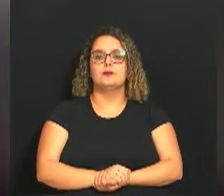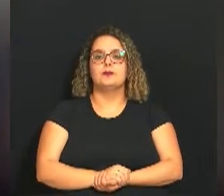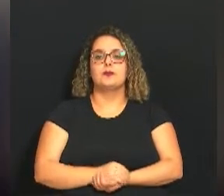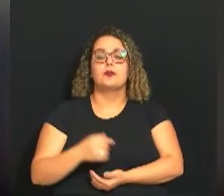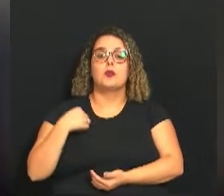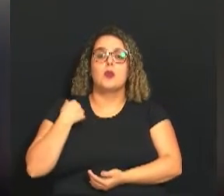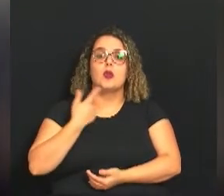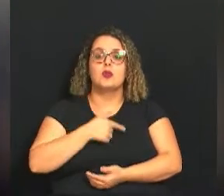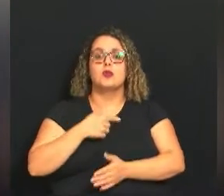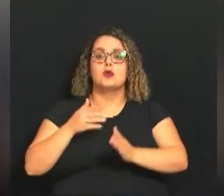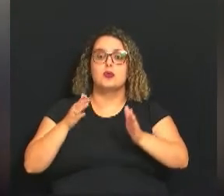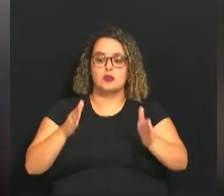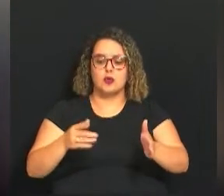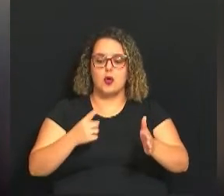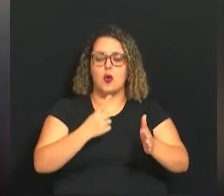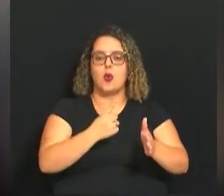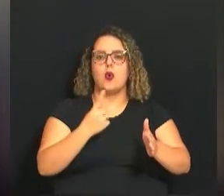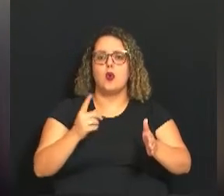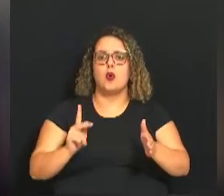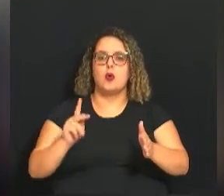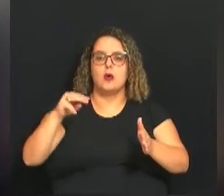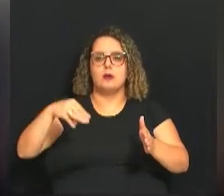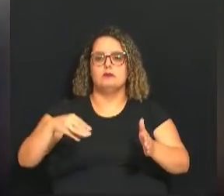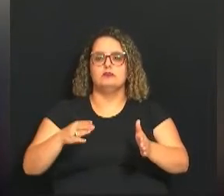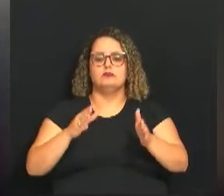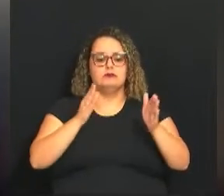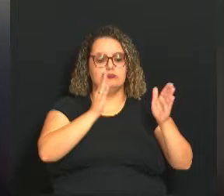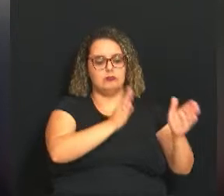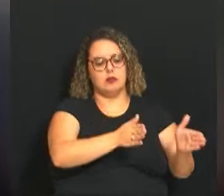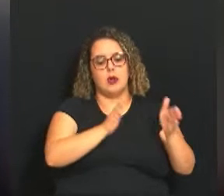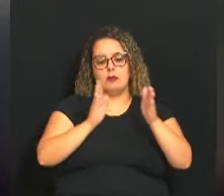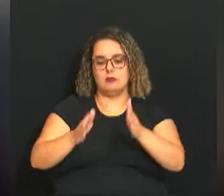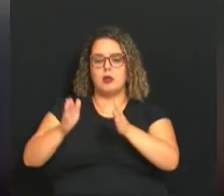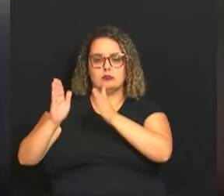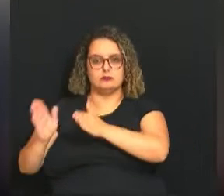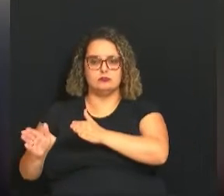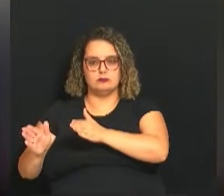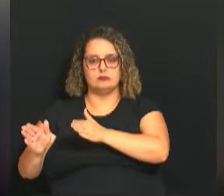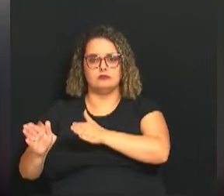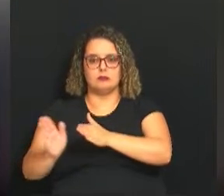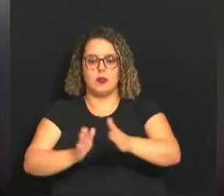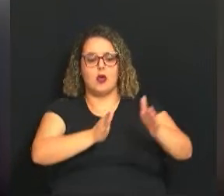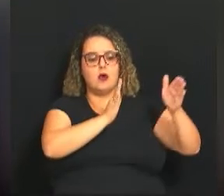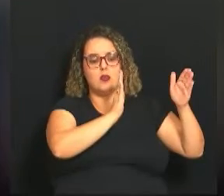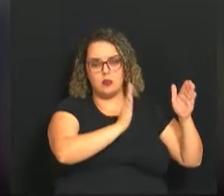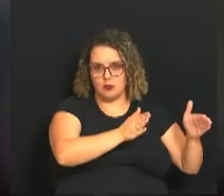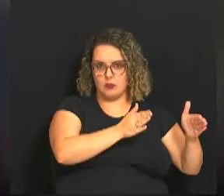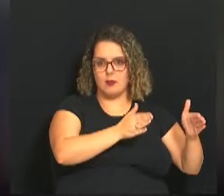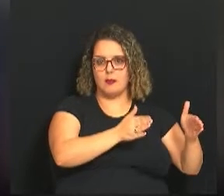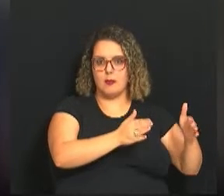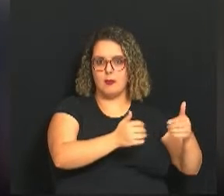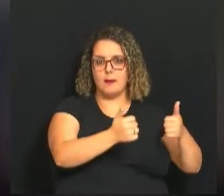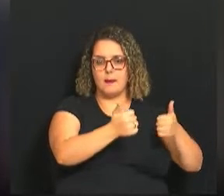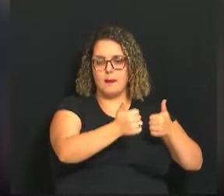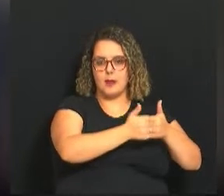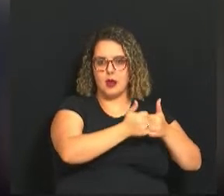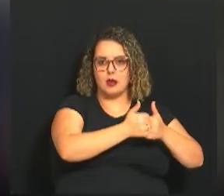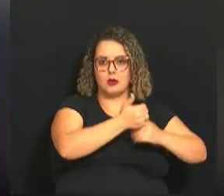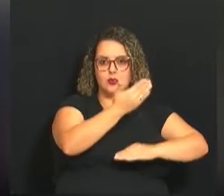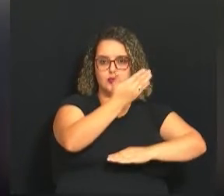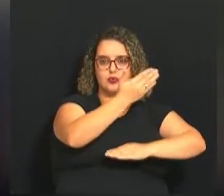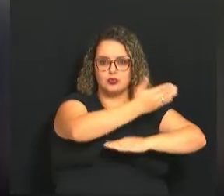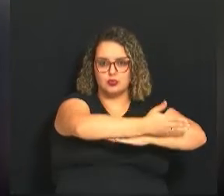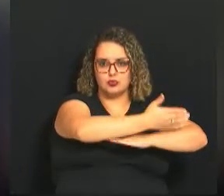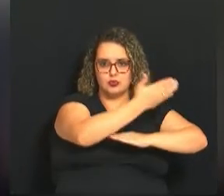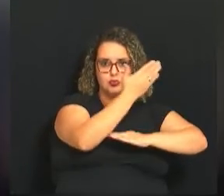esses 11 quilômetros em 3 trechos. O primeiro trecho saindo ali próximo do pedágio até a ponte do Rio Atibaia.